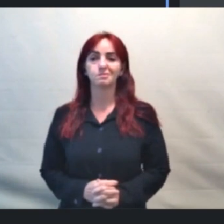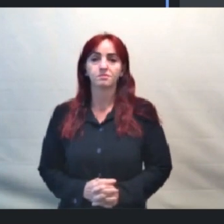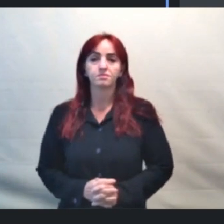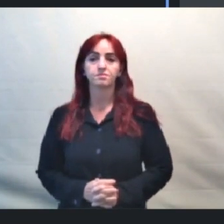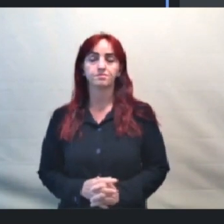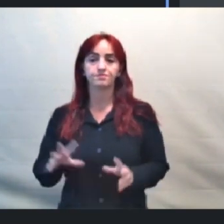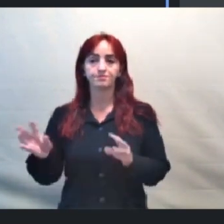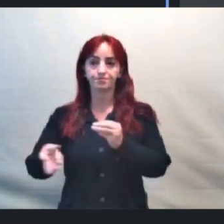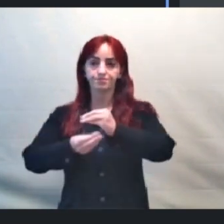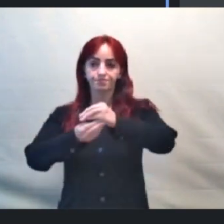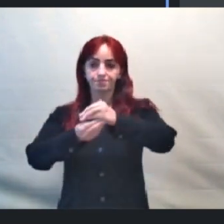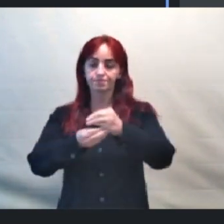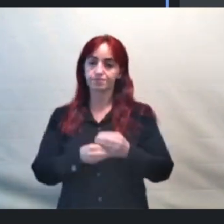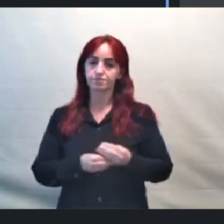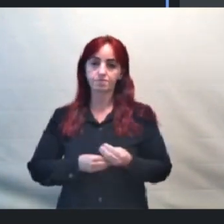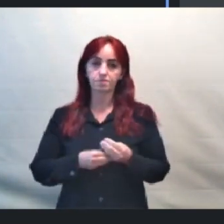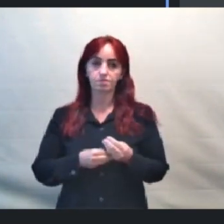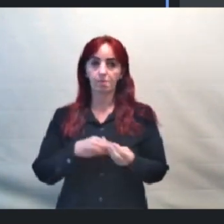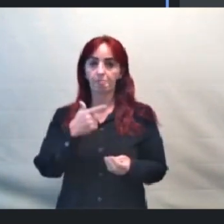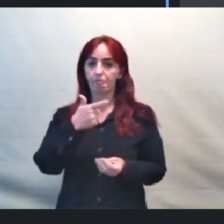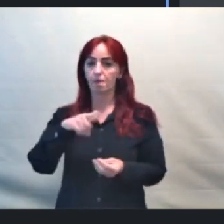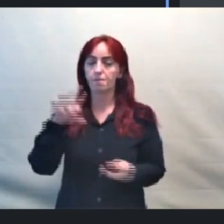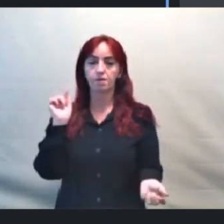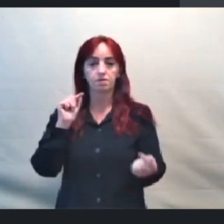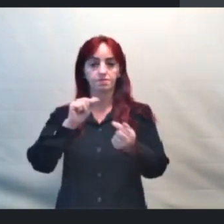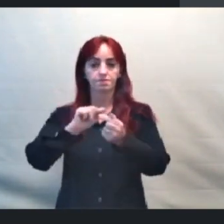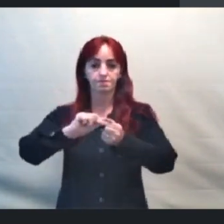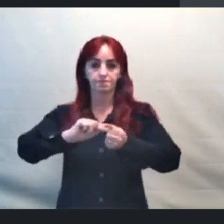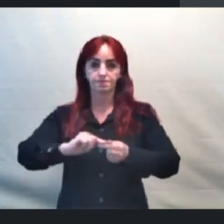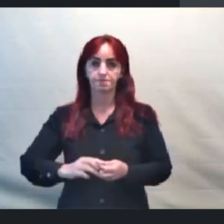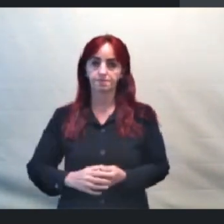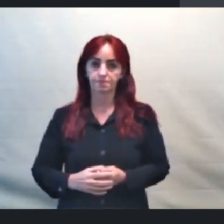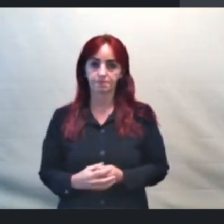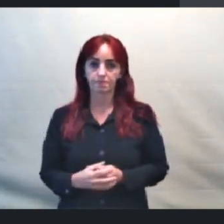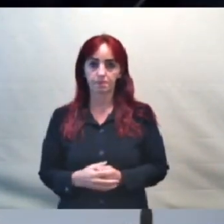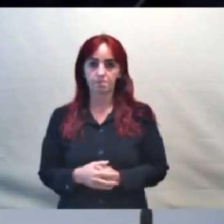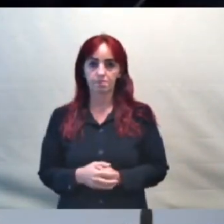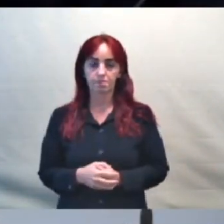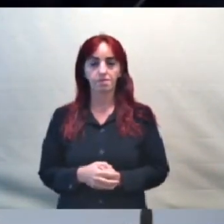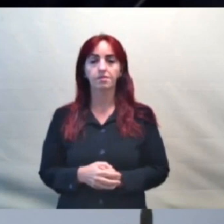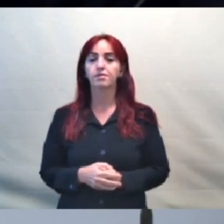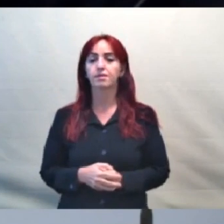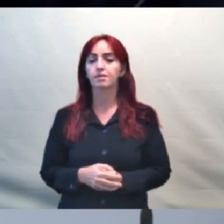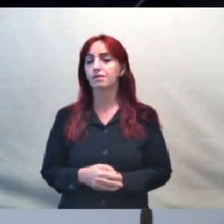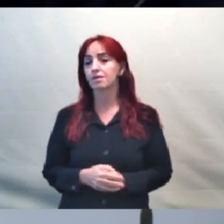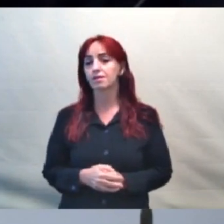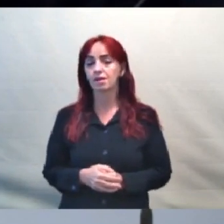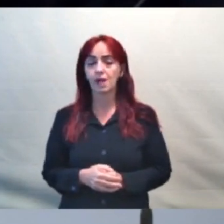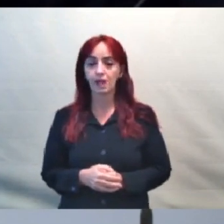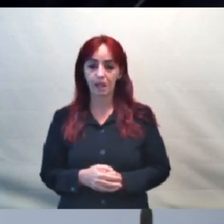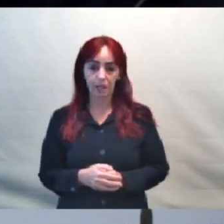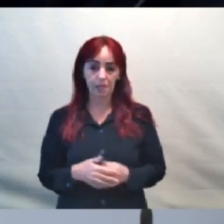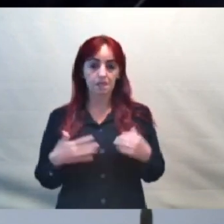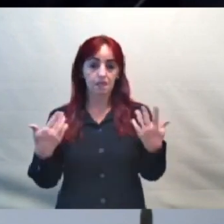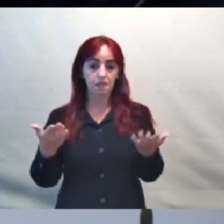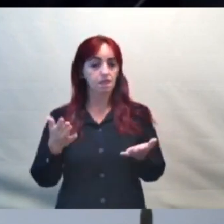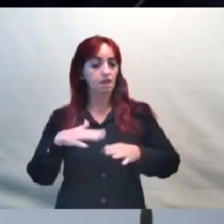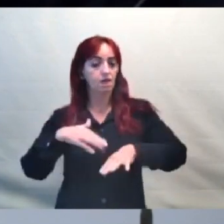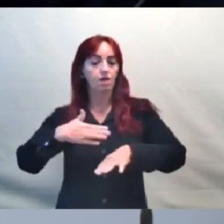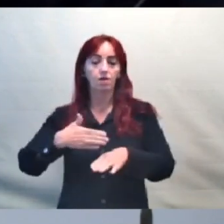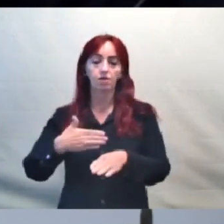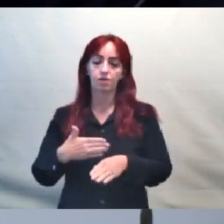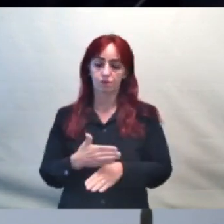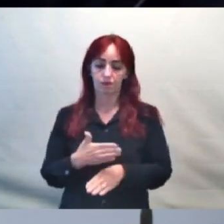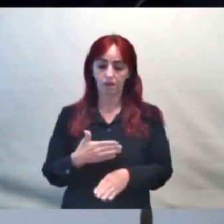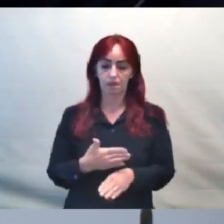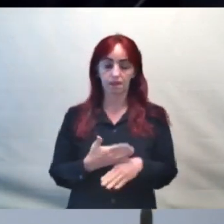que nem por outra finalidade. Bem, então eu não vou entrar no pormenor, mas é exatamente esse